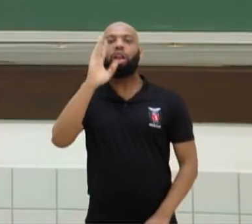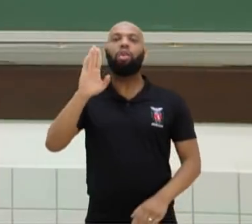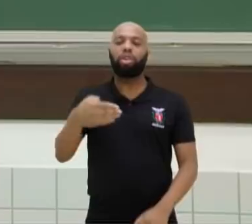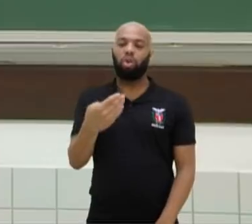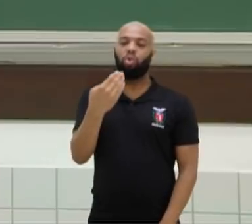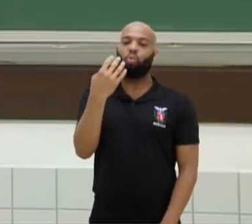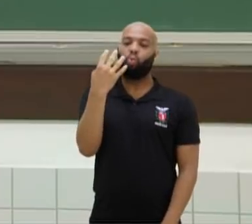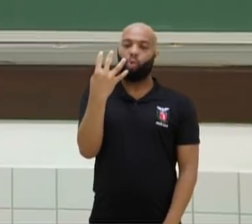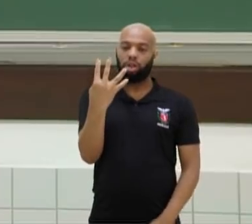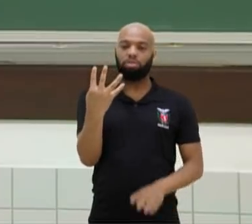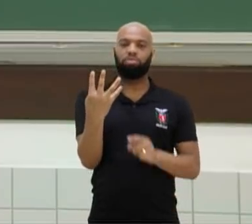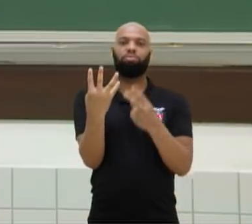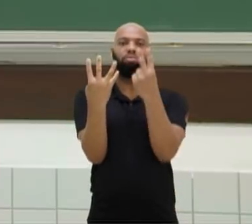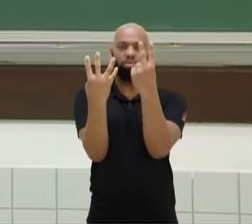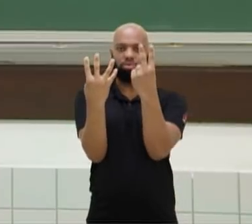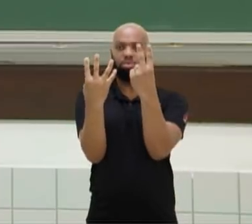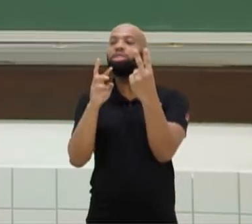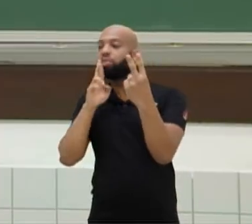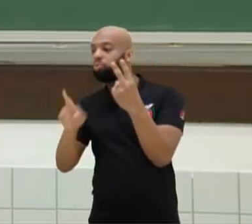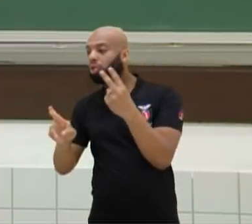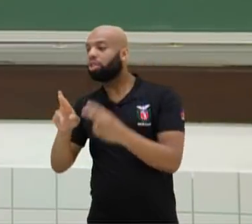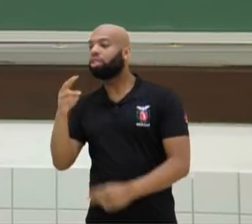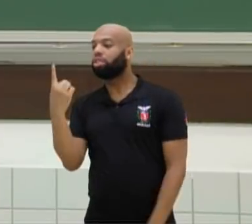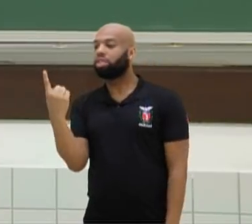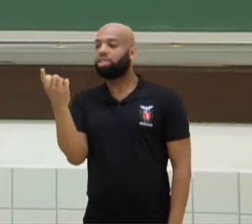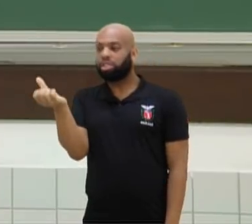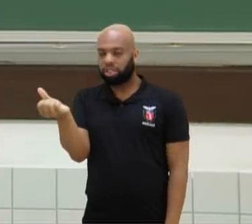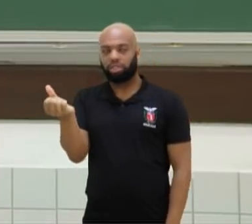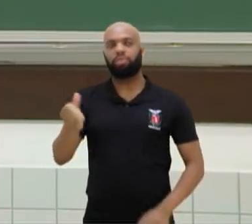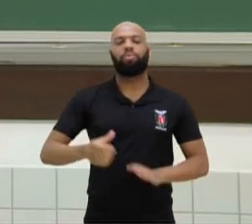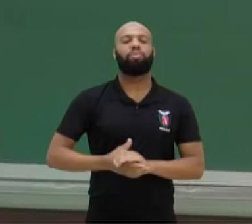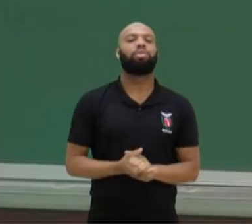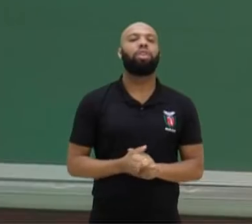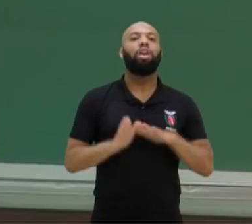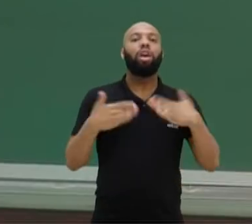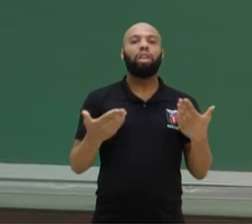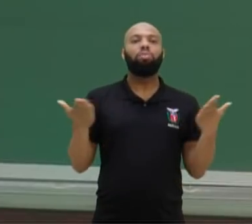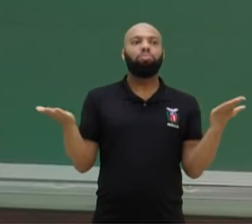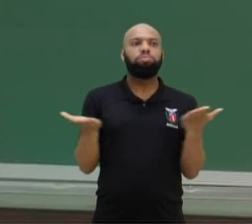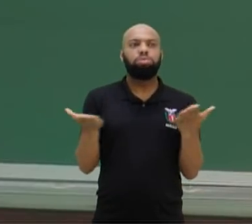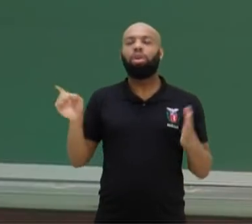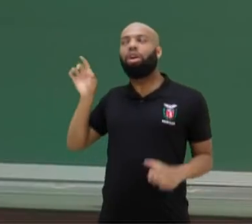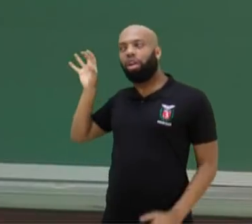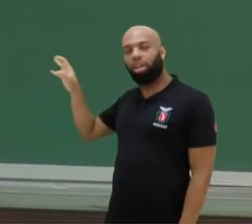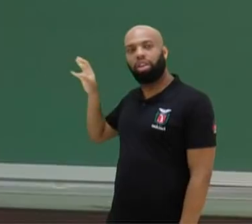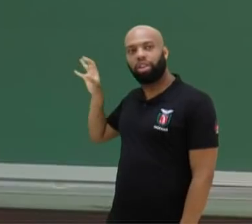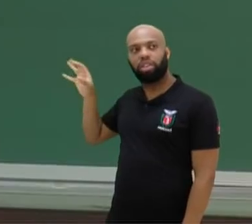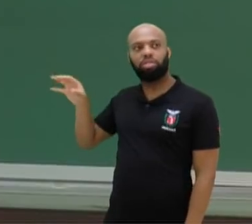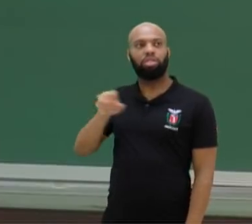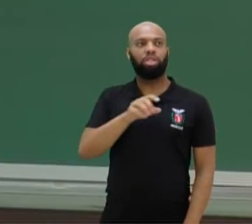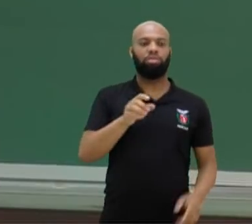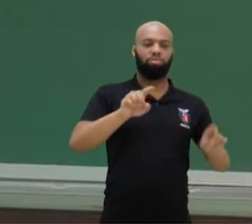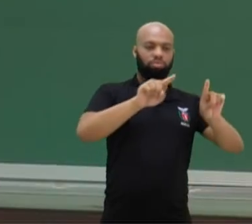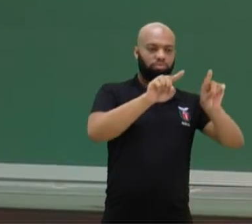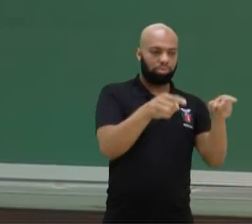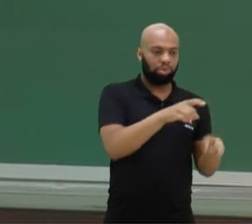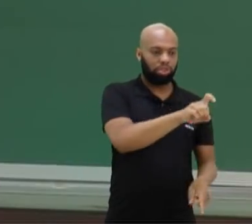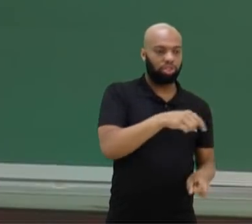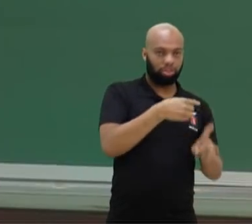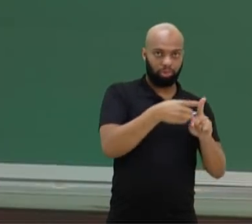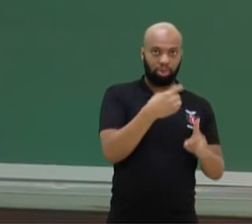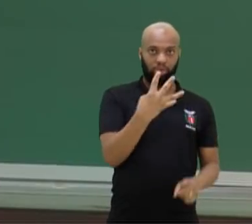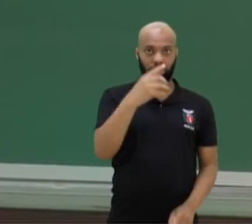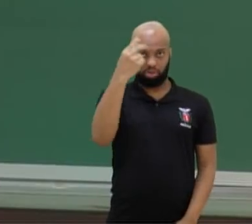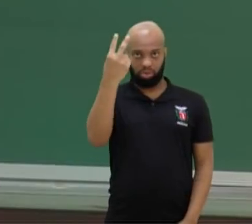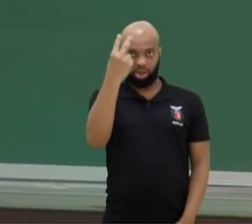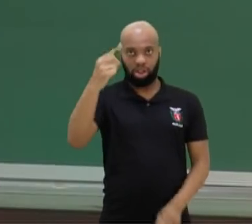Logo, 16 é o complemento da nossa fórmula. Então, a equação reduzida da reta é x mais 4 ao